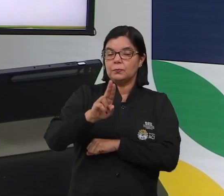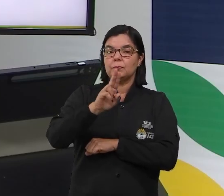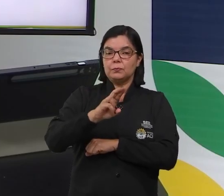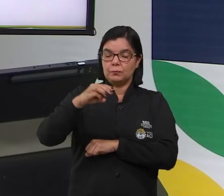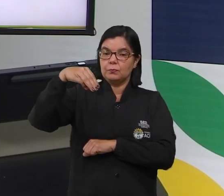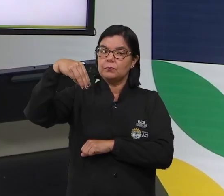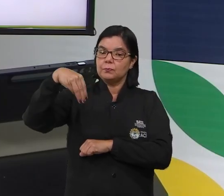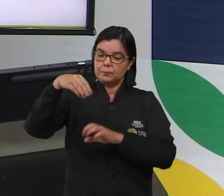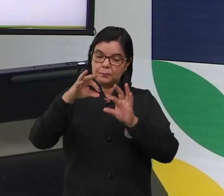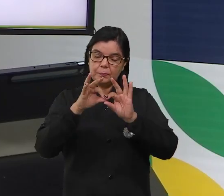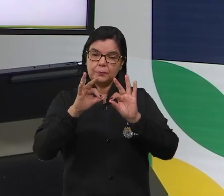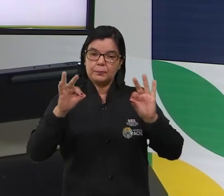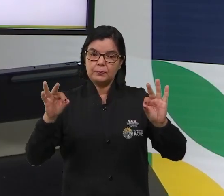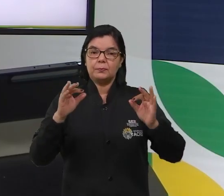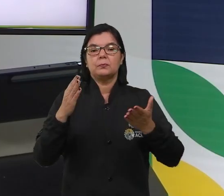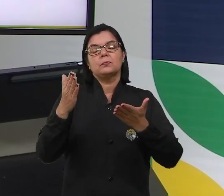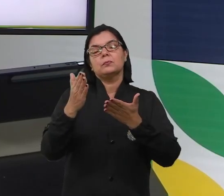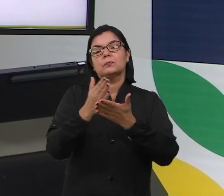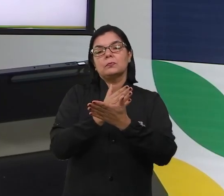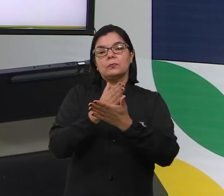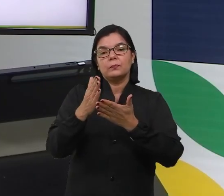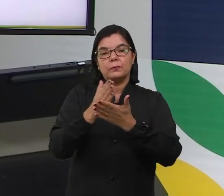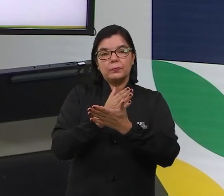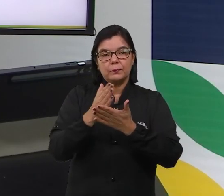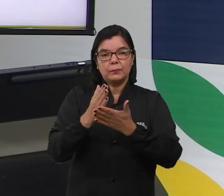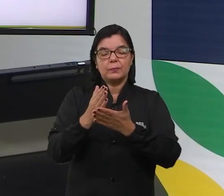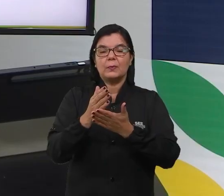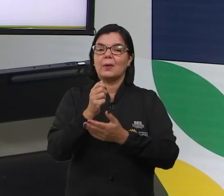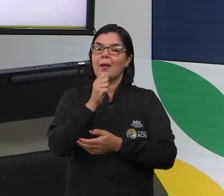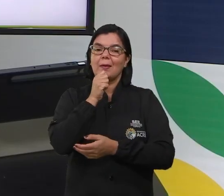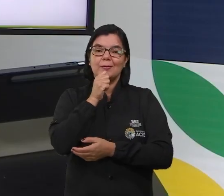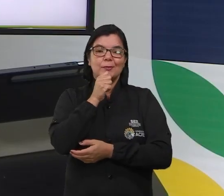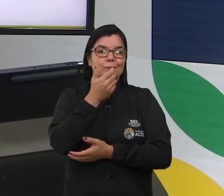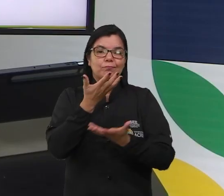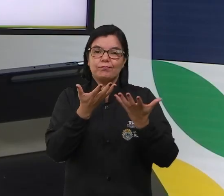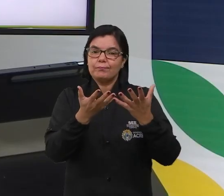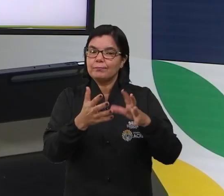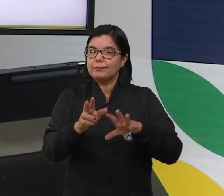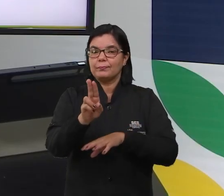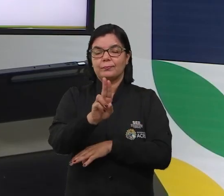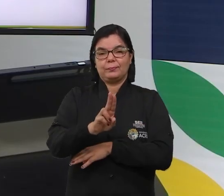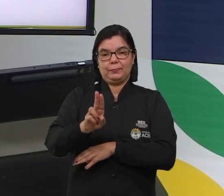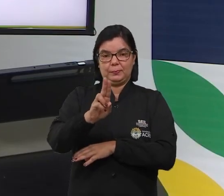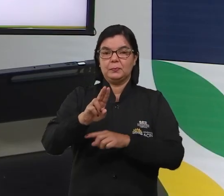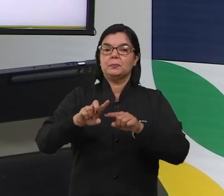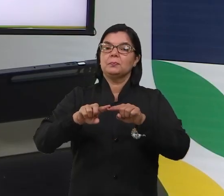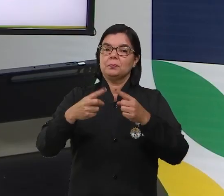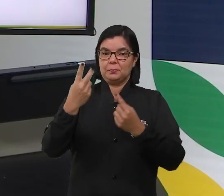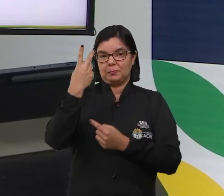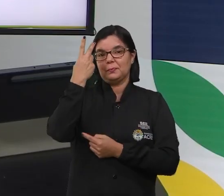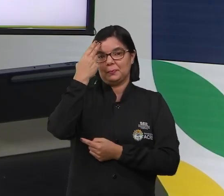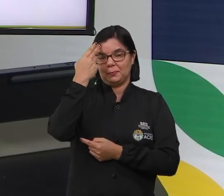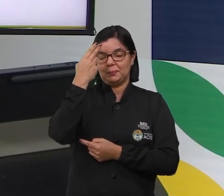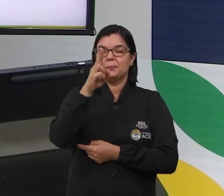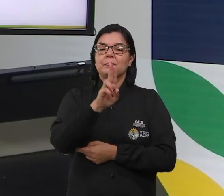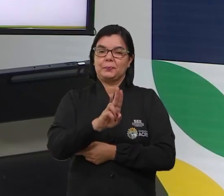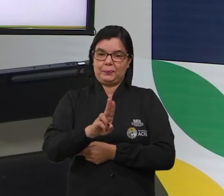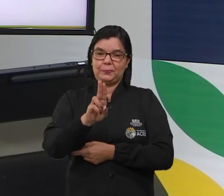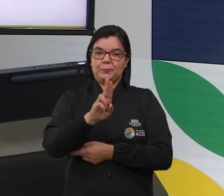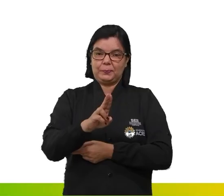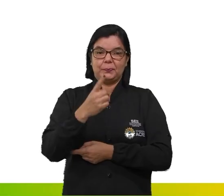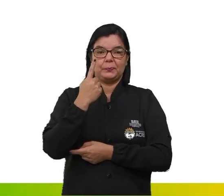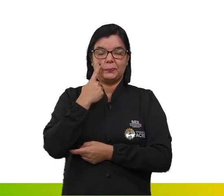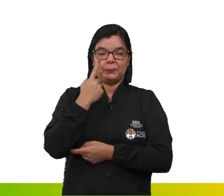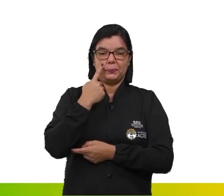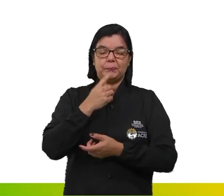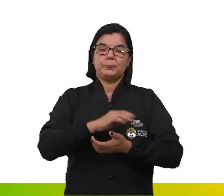de distância. Alguns insistem em não usar, mas o mais comum é que se use. Vamos continuar